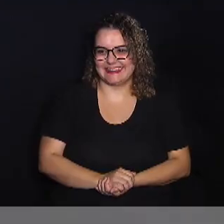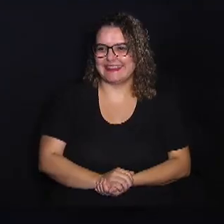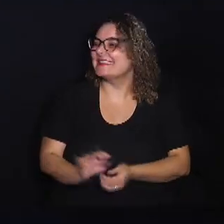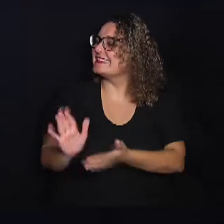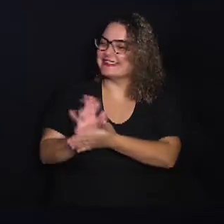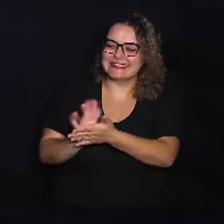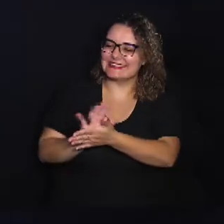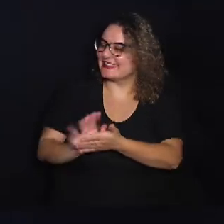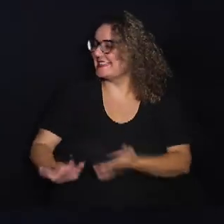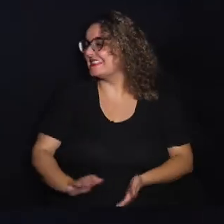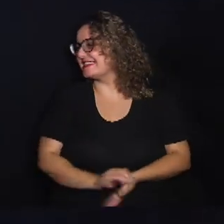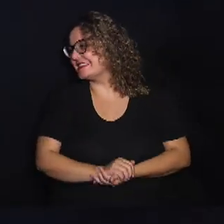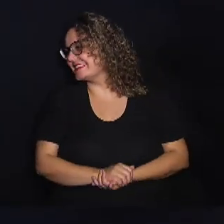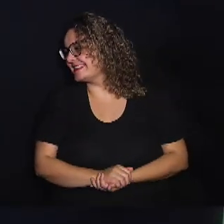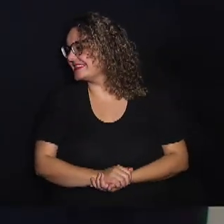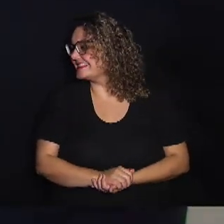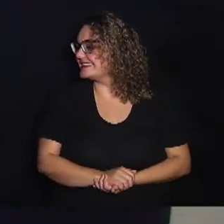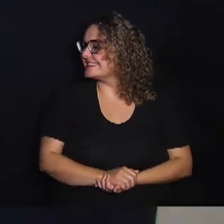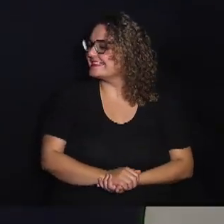nada.